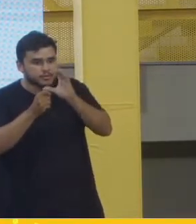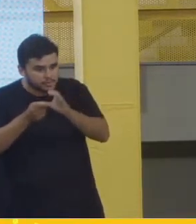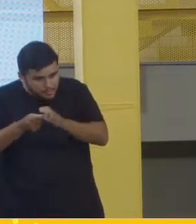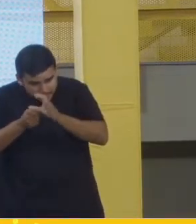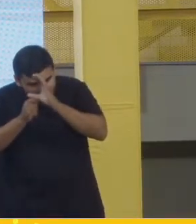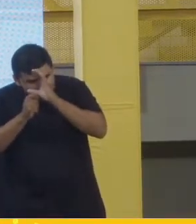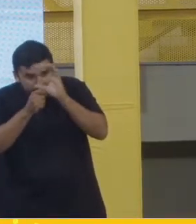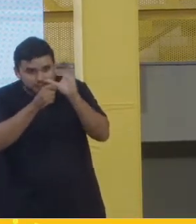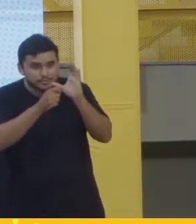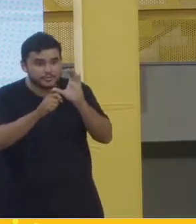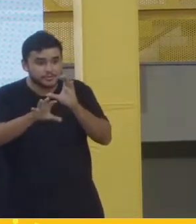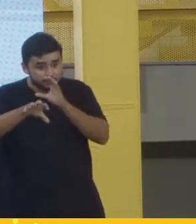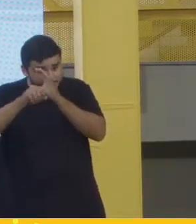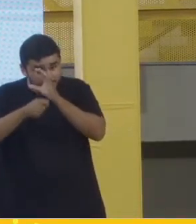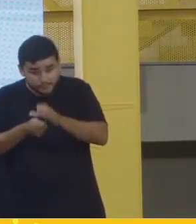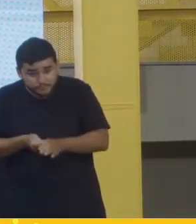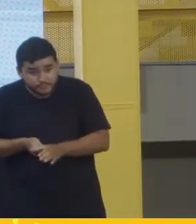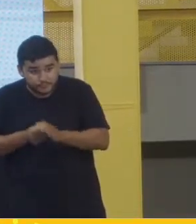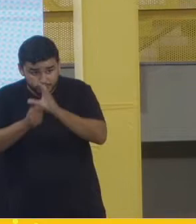que esse branco